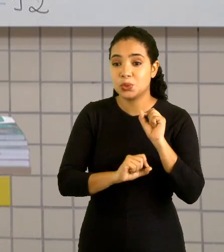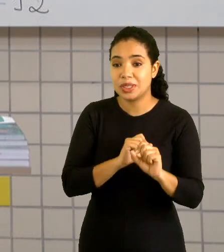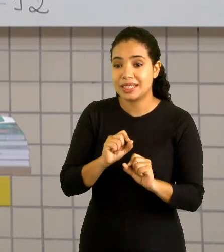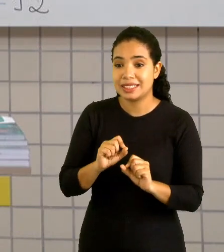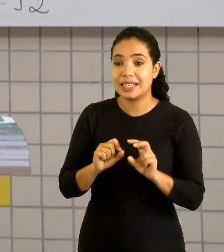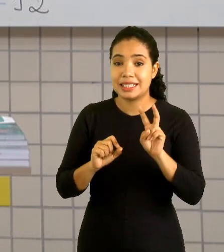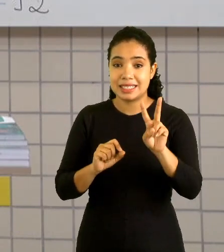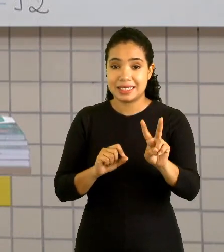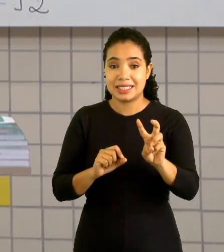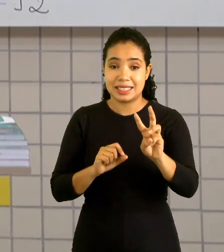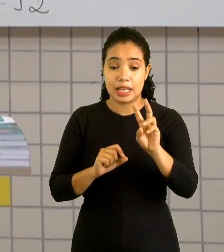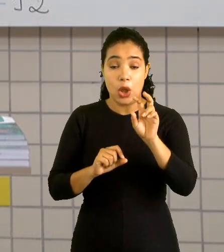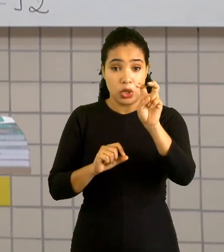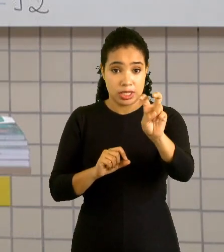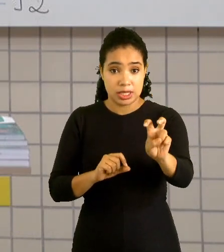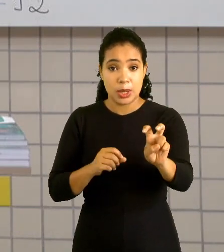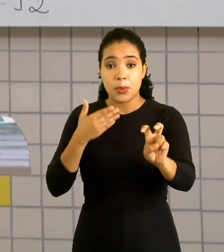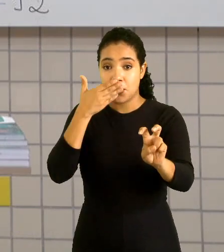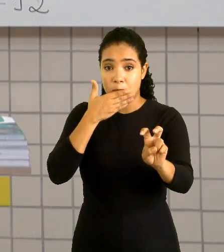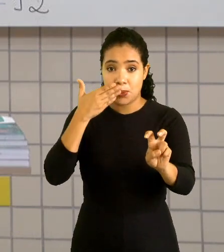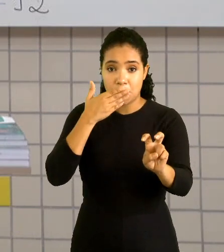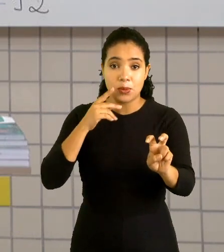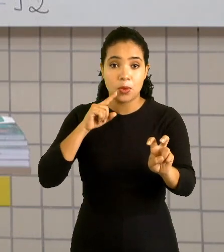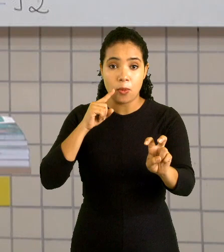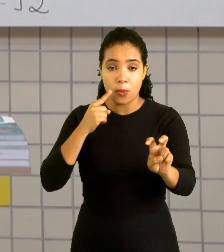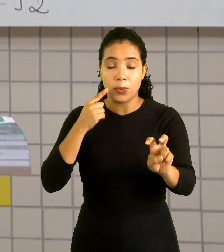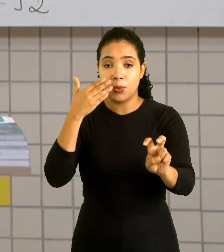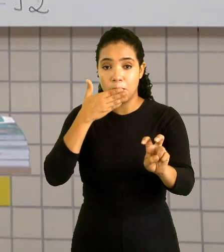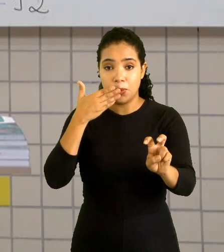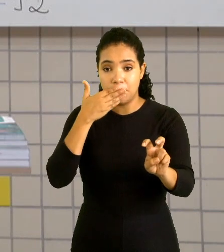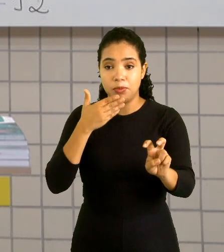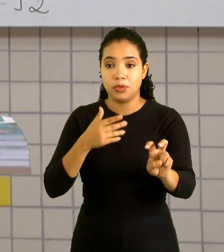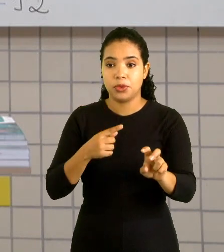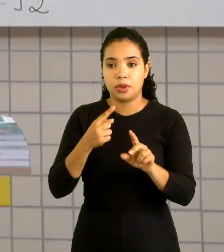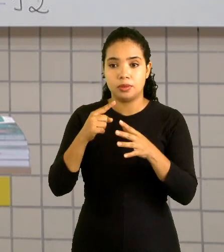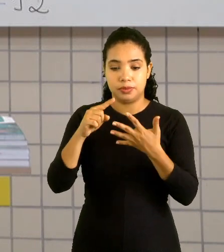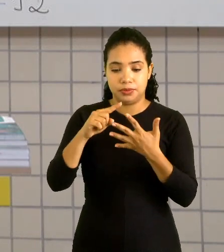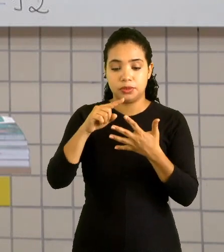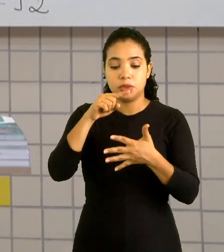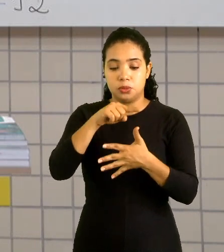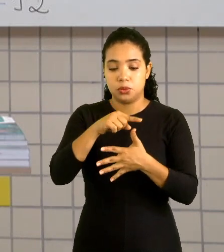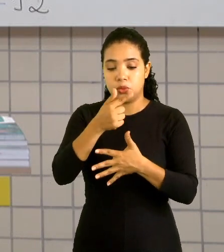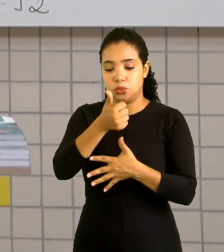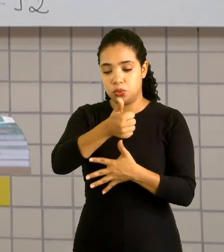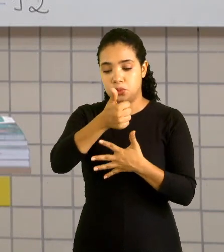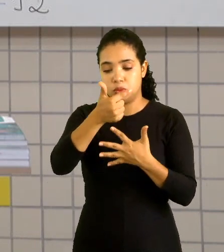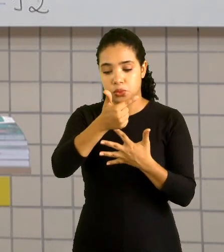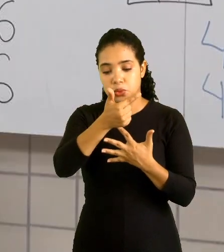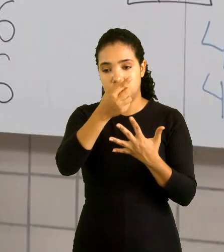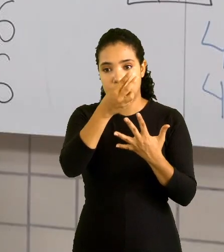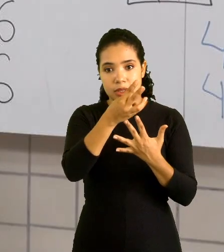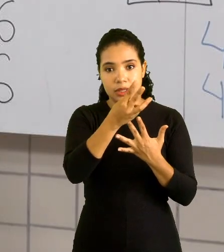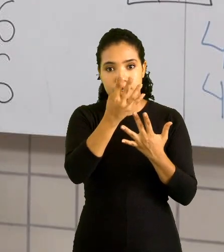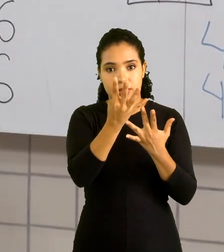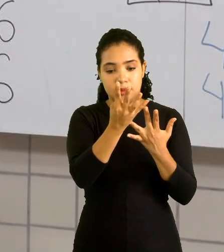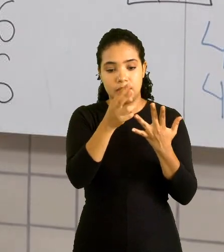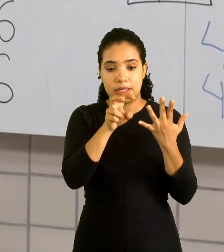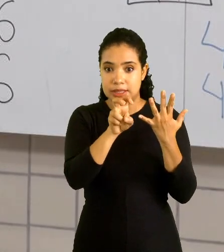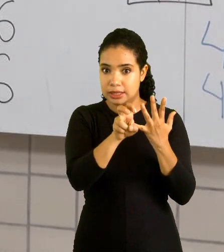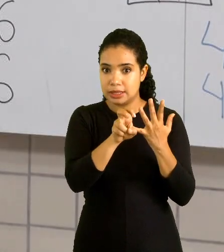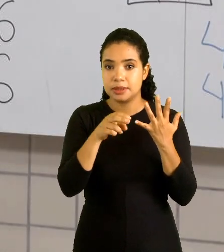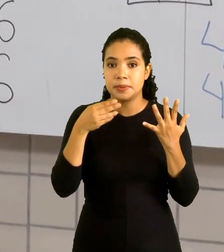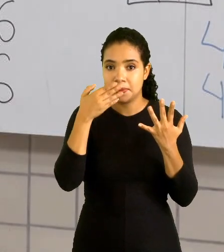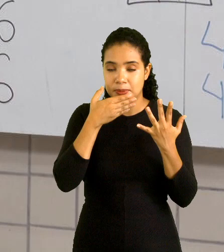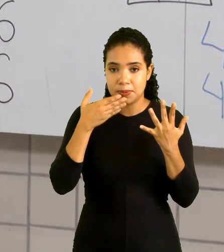5 pirulitos. Vou contar aqui, ó. 1, 2, 3, 4, 5. Coloquei aqui